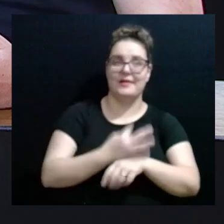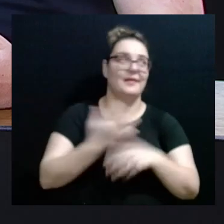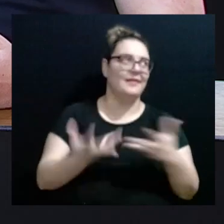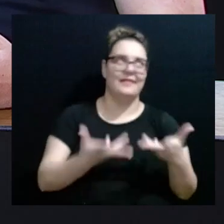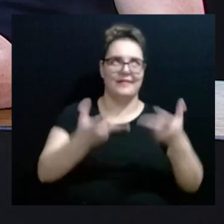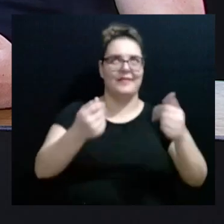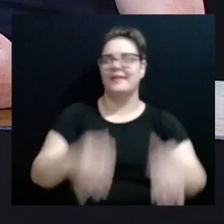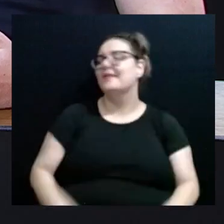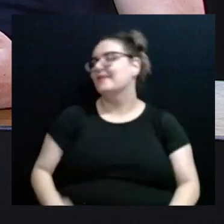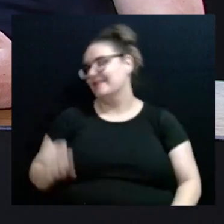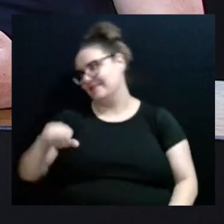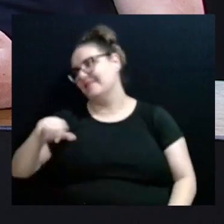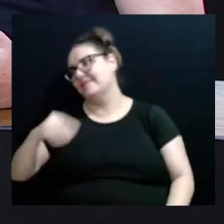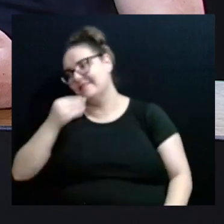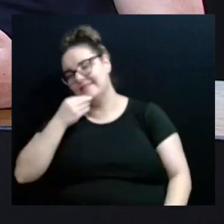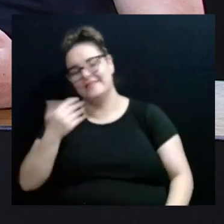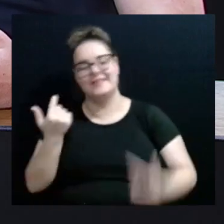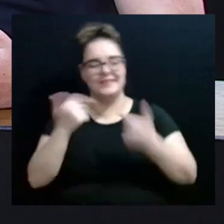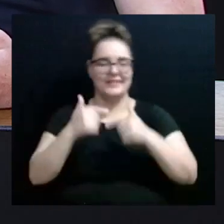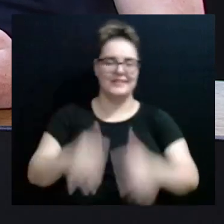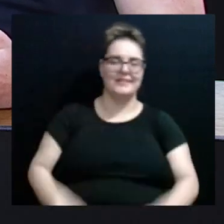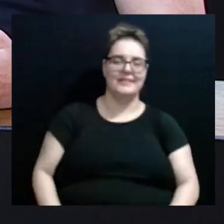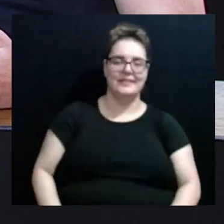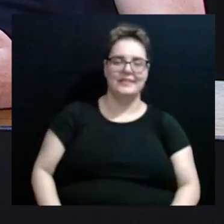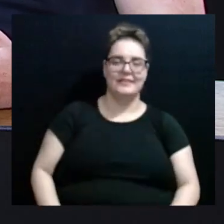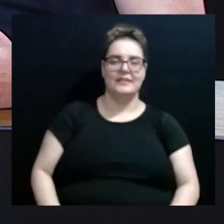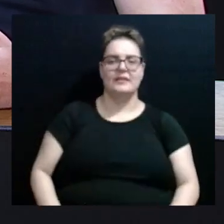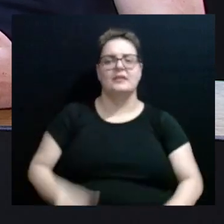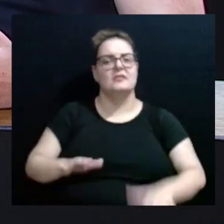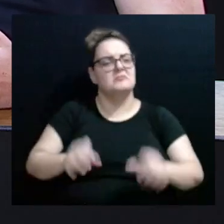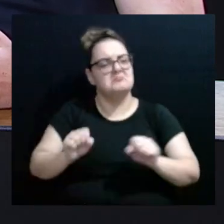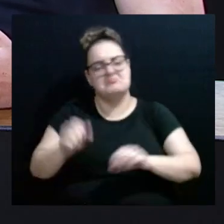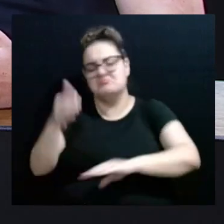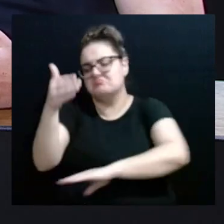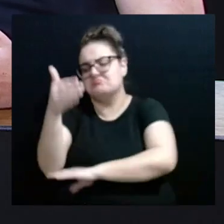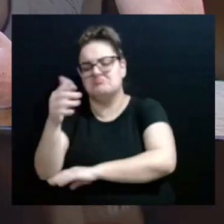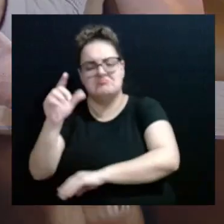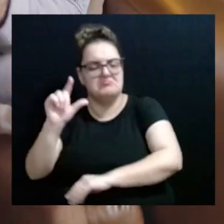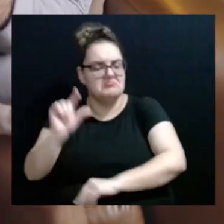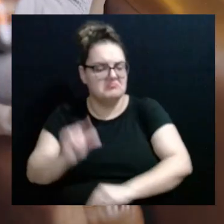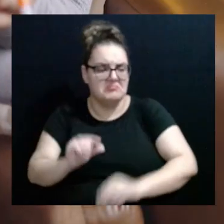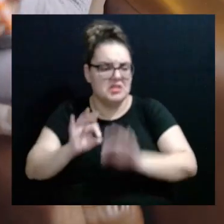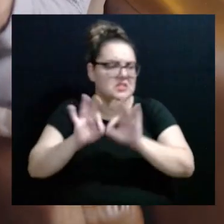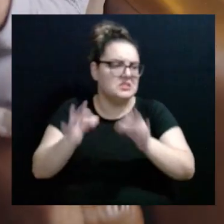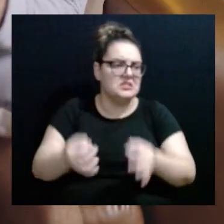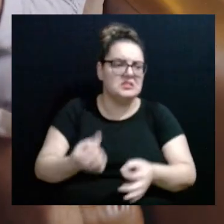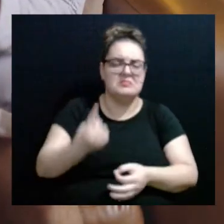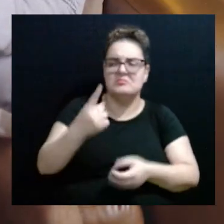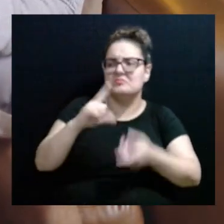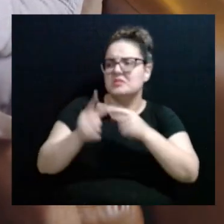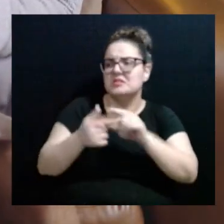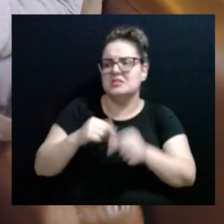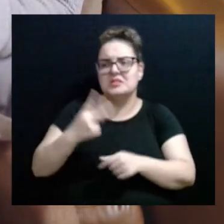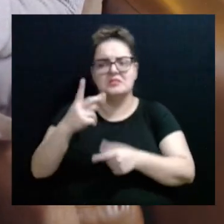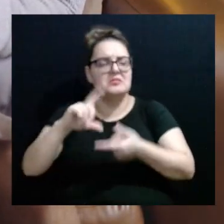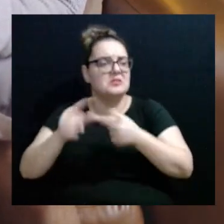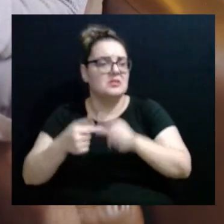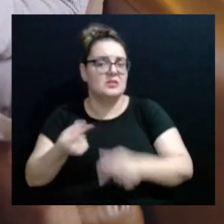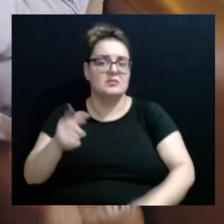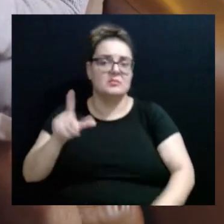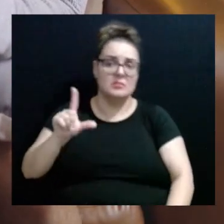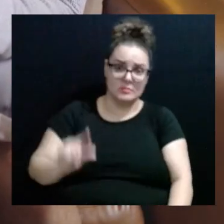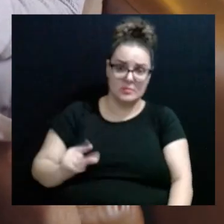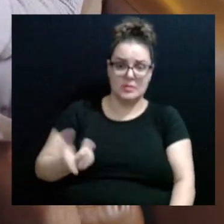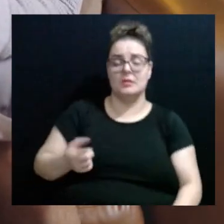quero explorar. Quer aproveitar. Então, muitas das vezes você pode ficar num hotel mais simples, 1 estrela, 2 estrelas, que a diária é